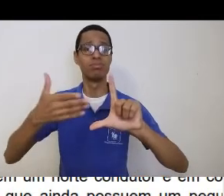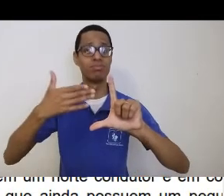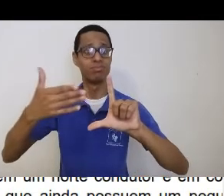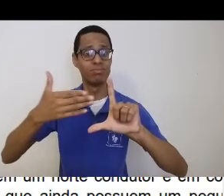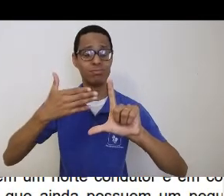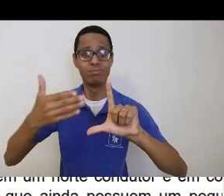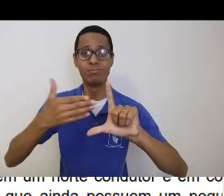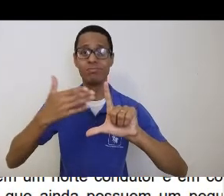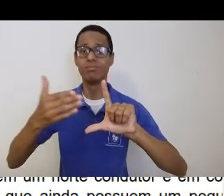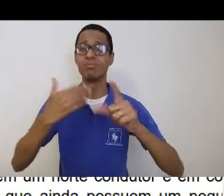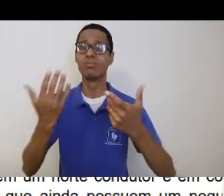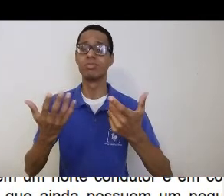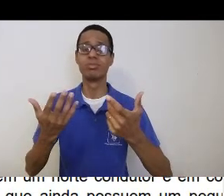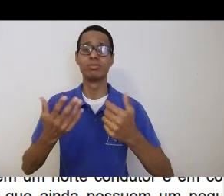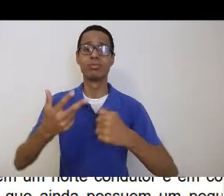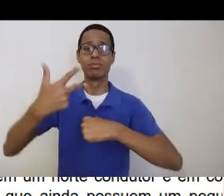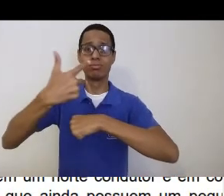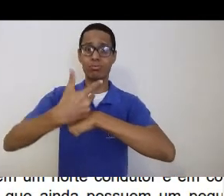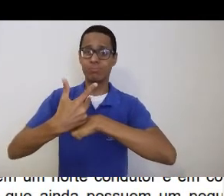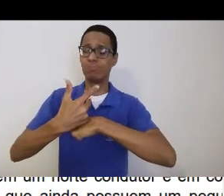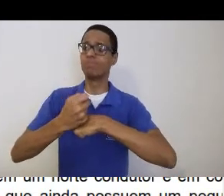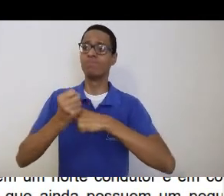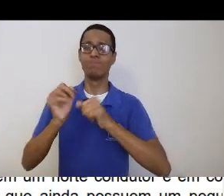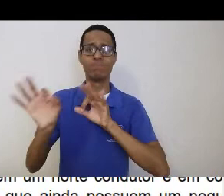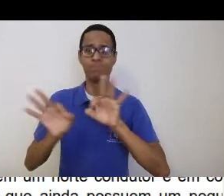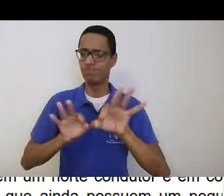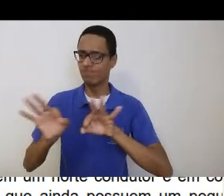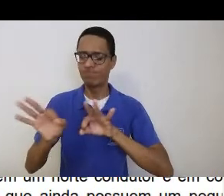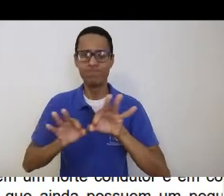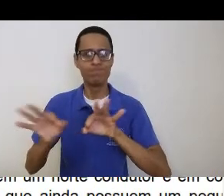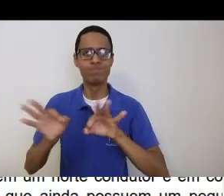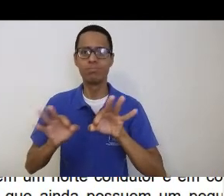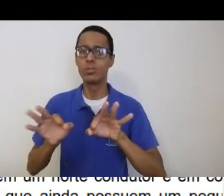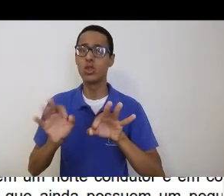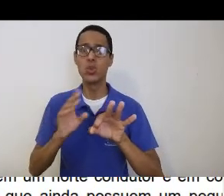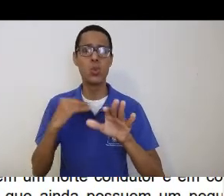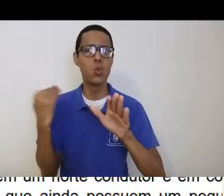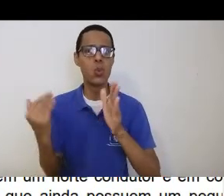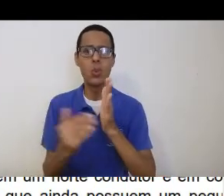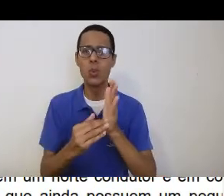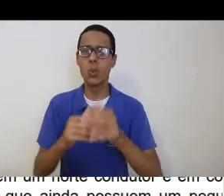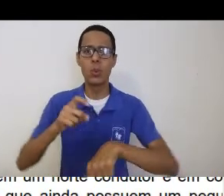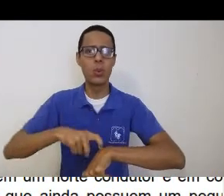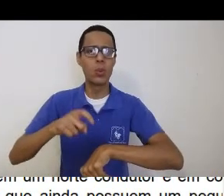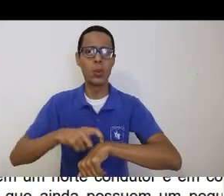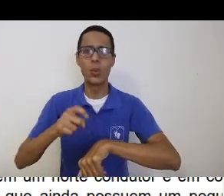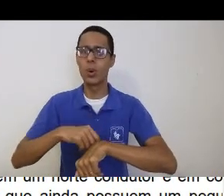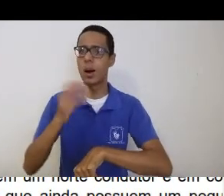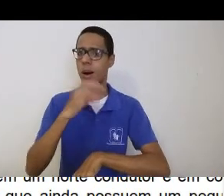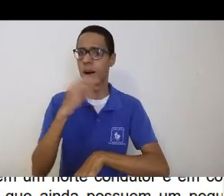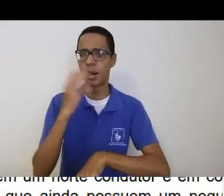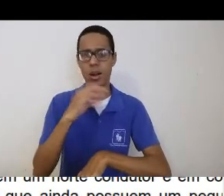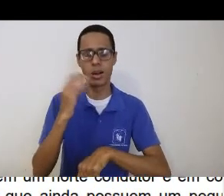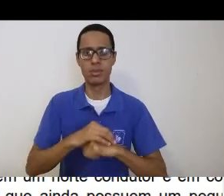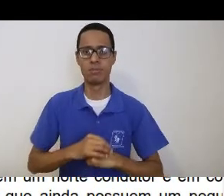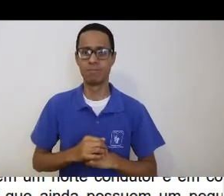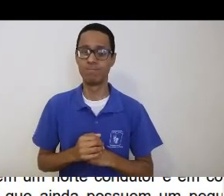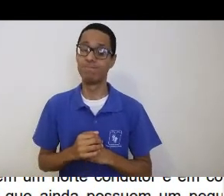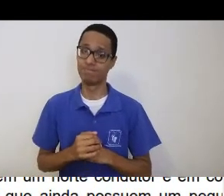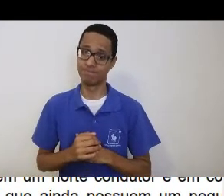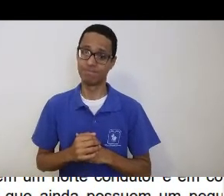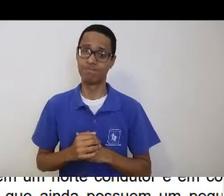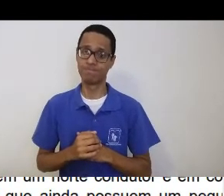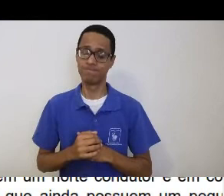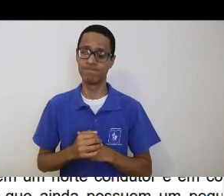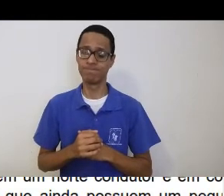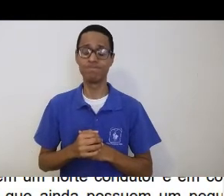nos reorganizarmos para acessar videoconferências, para nos adaptarmos àquele momento ou a este